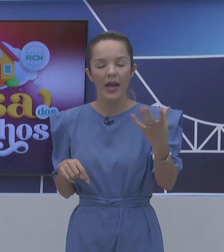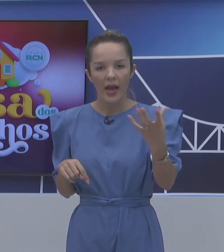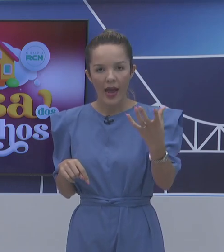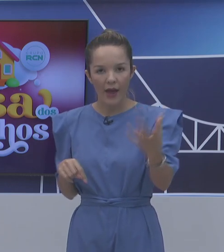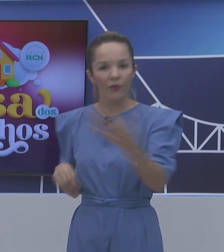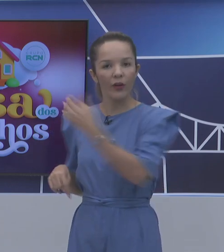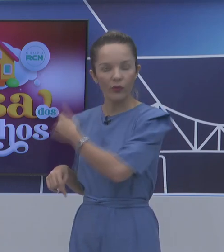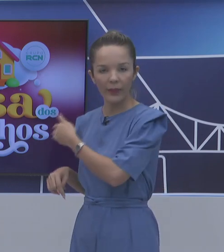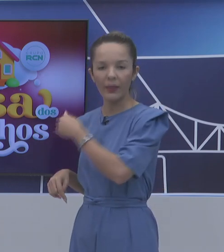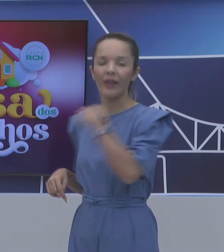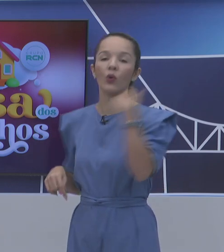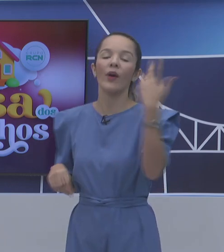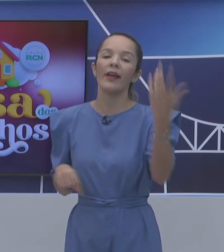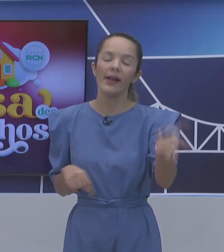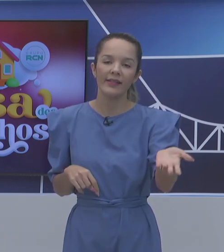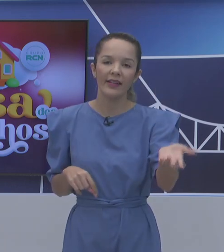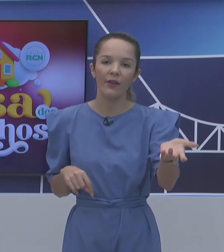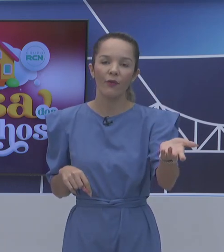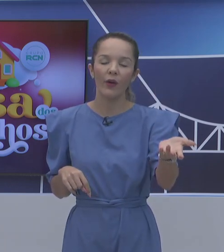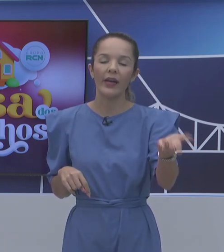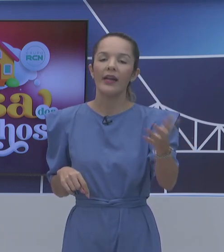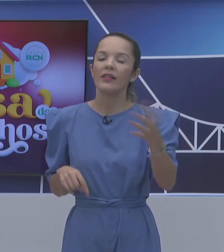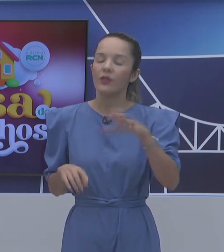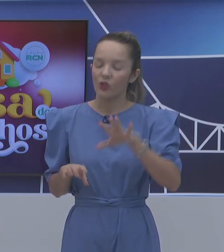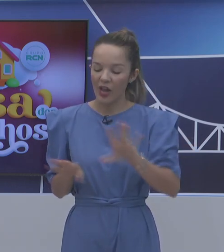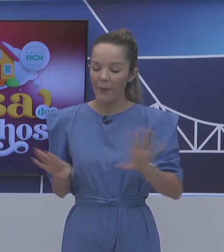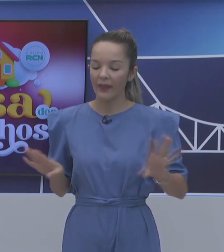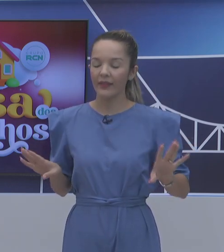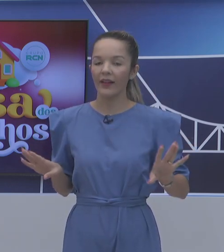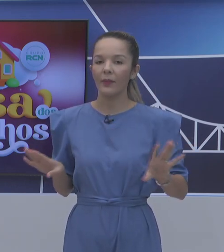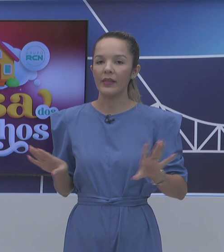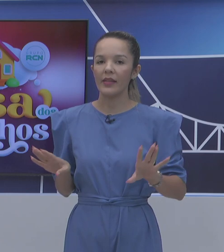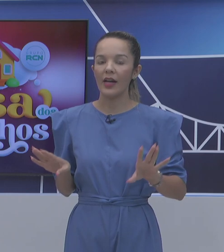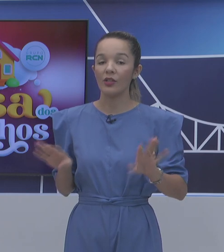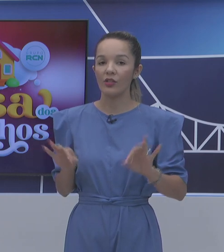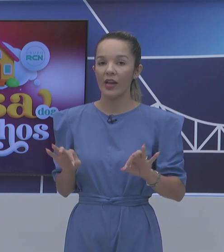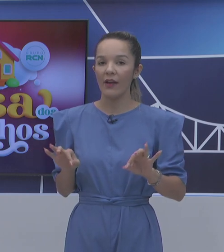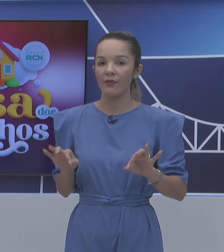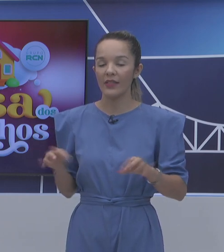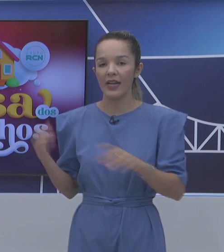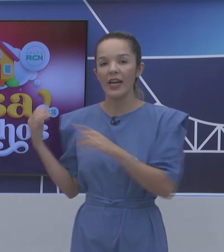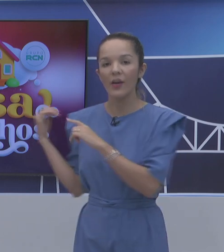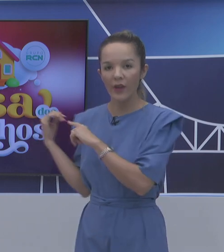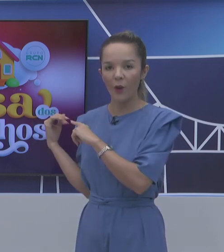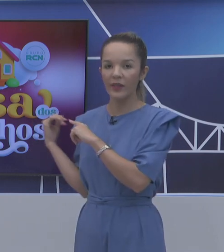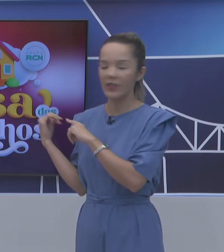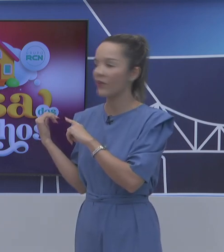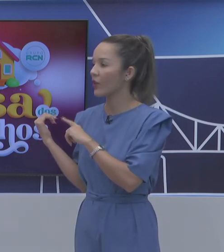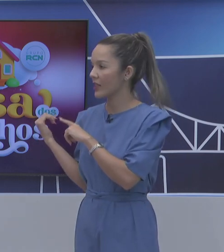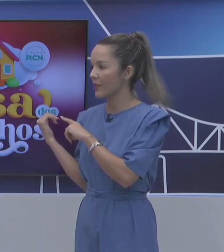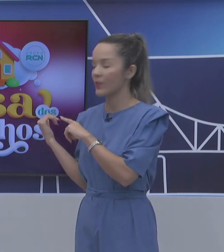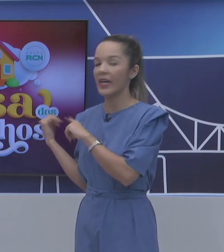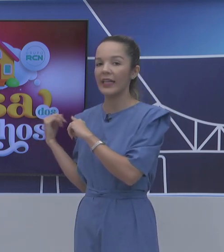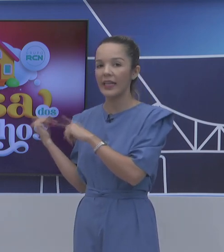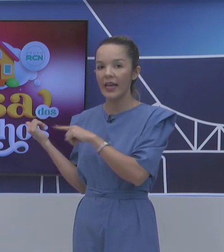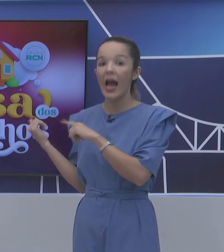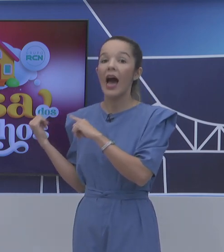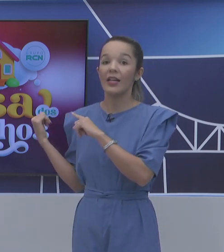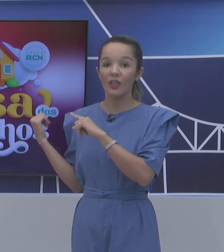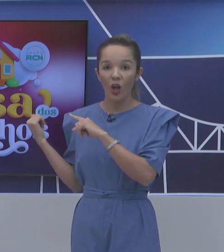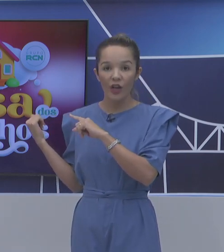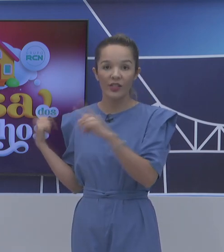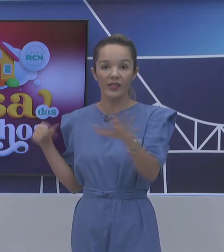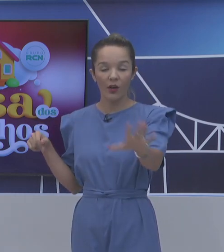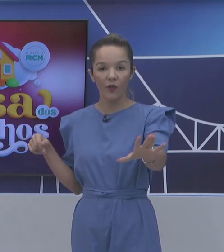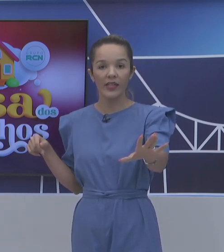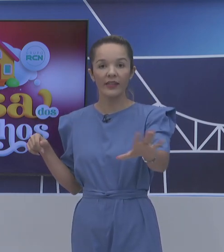você foi contemplado, conhece quem foi, já manda aquela mensagem e já avisa. Eu e Albert Silva, nós lemos aqui